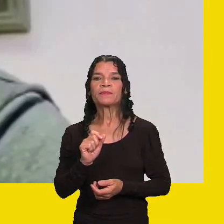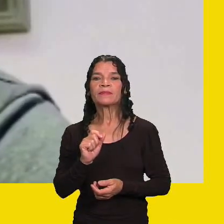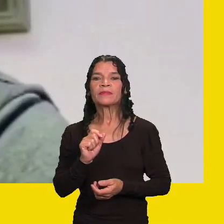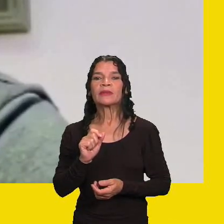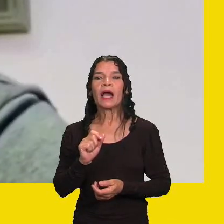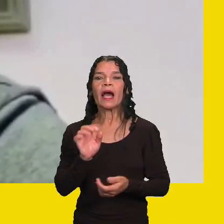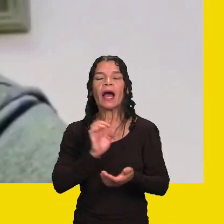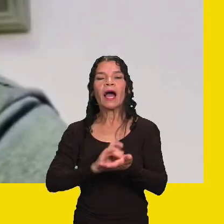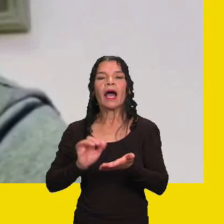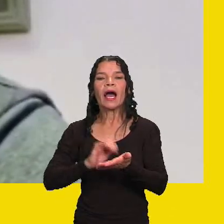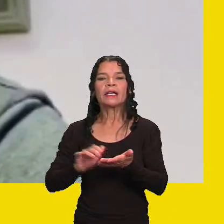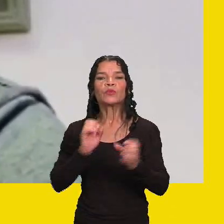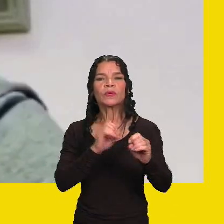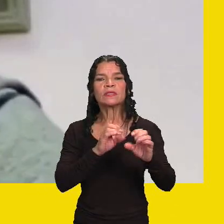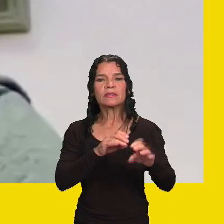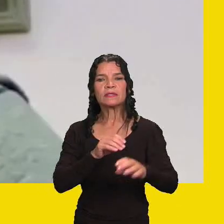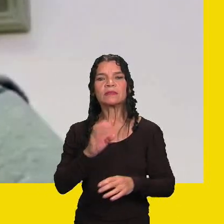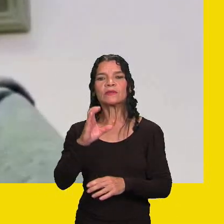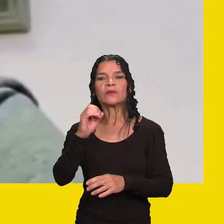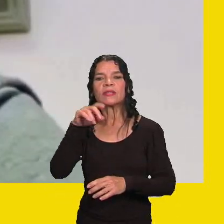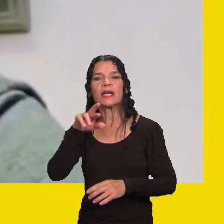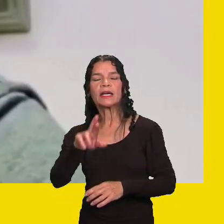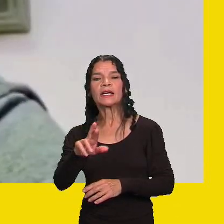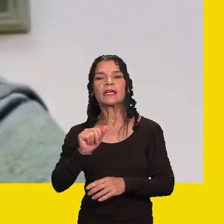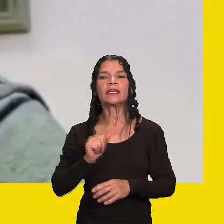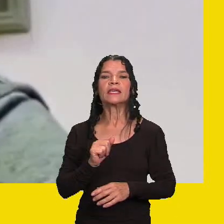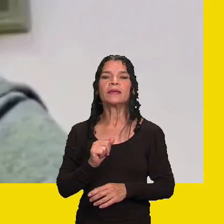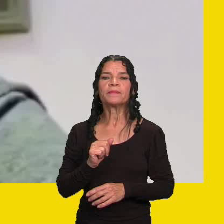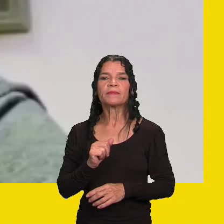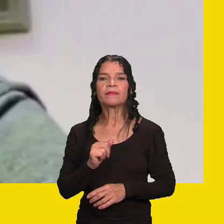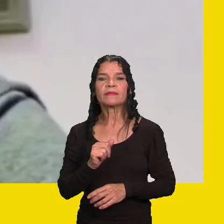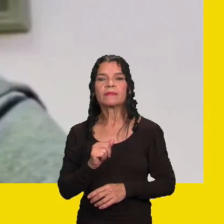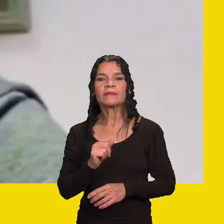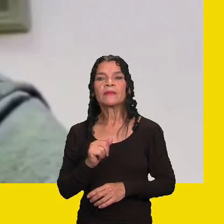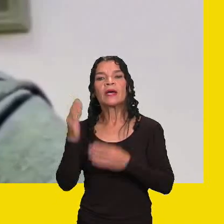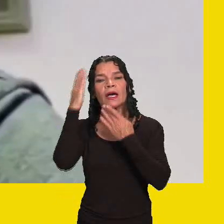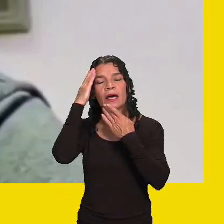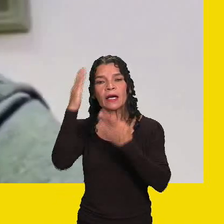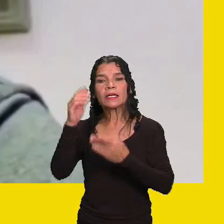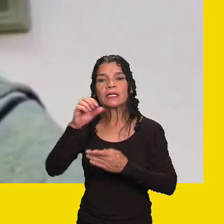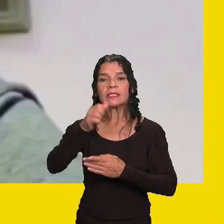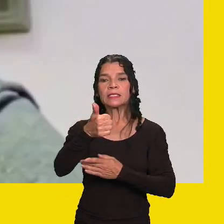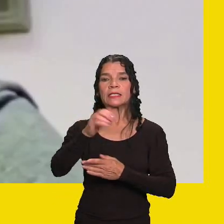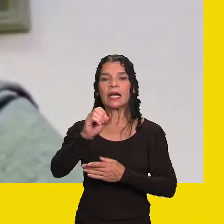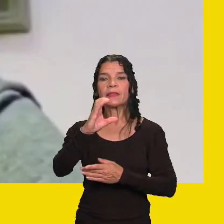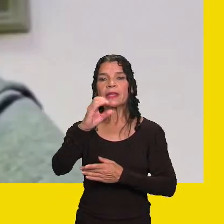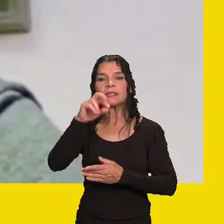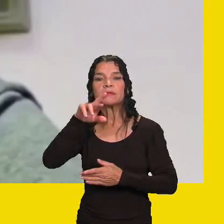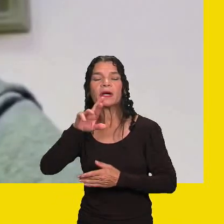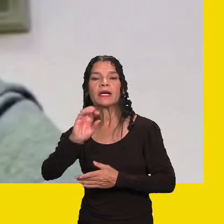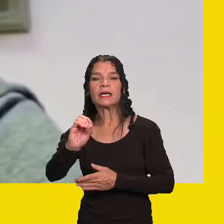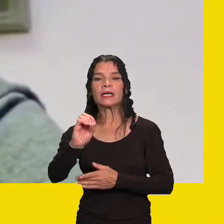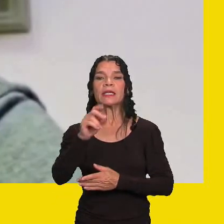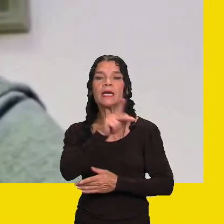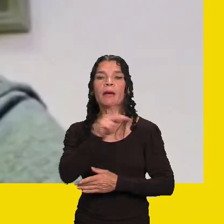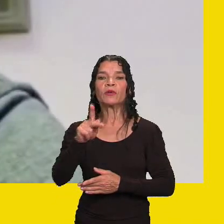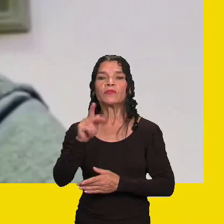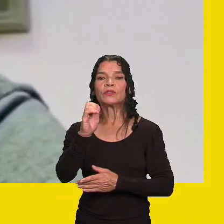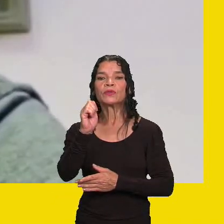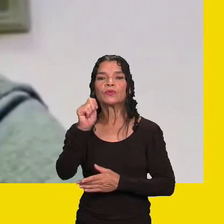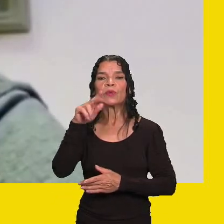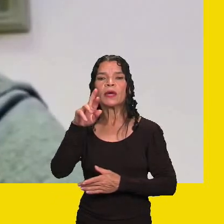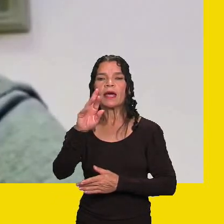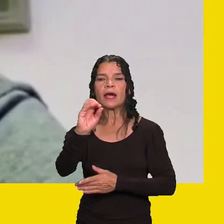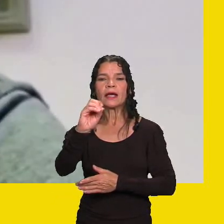da 13ª, na pessoa da professora Cristiane Stancato, a 13ª, através da professora Gracinha,